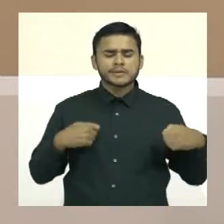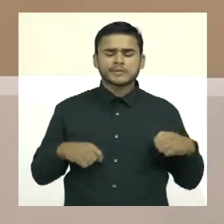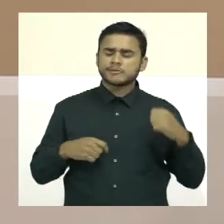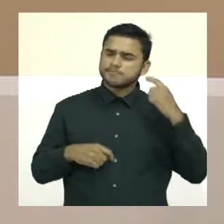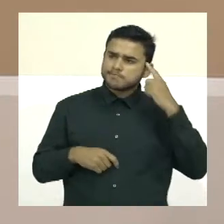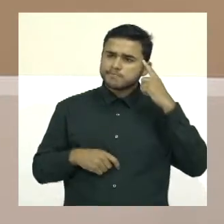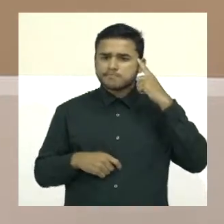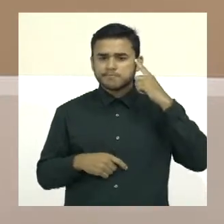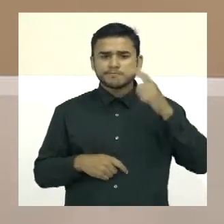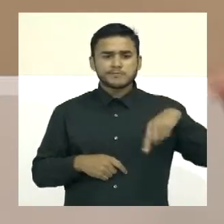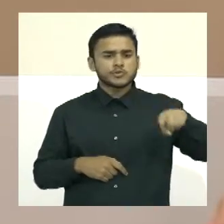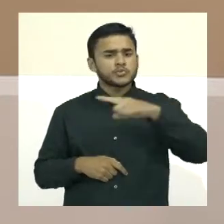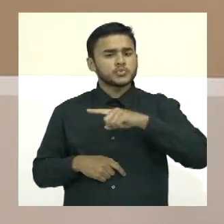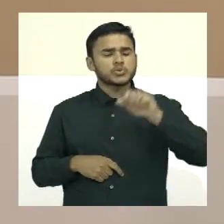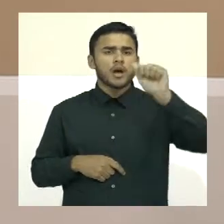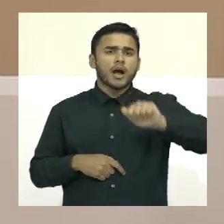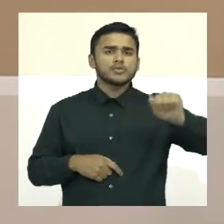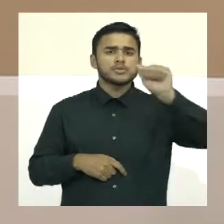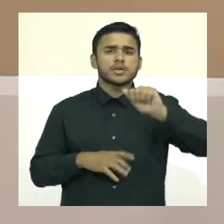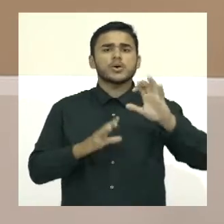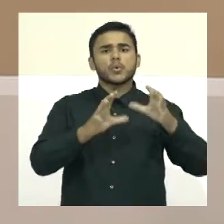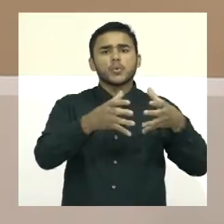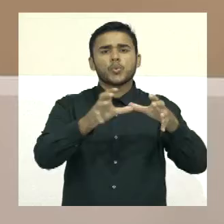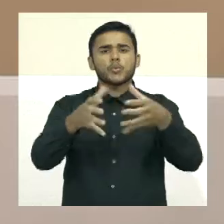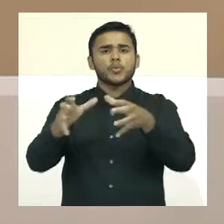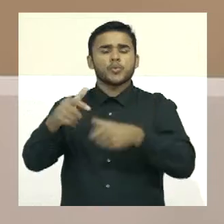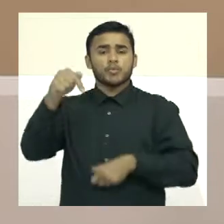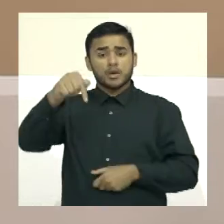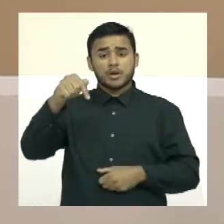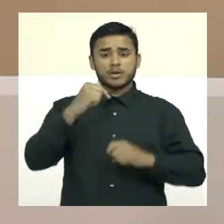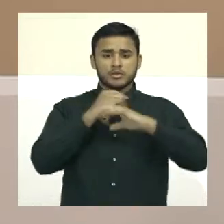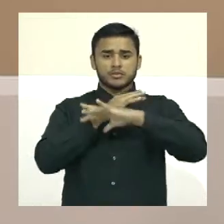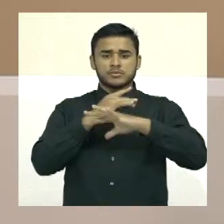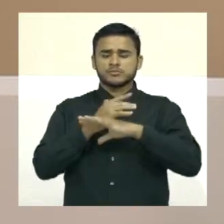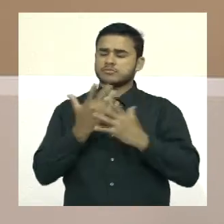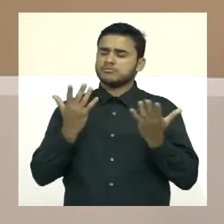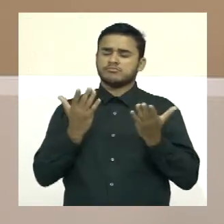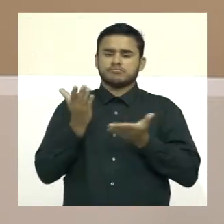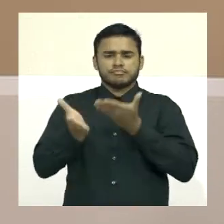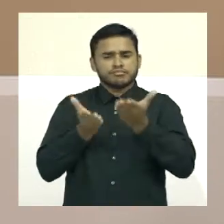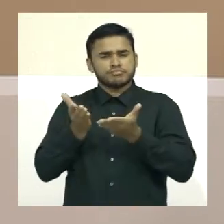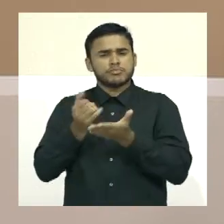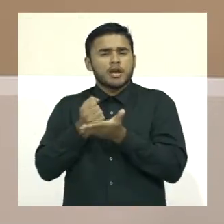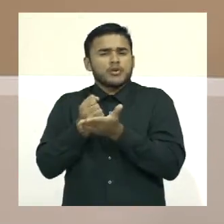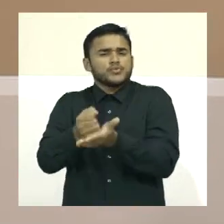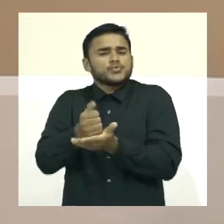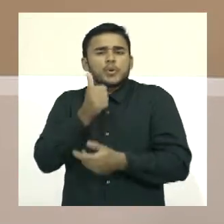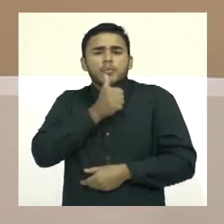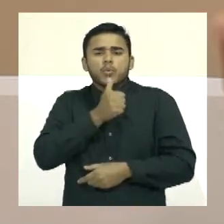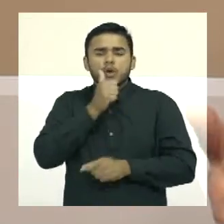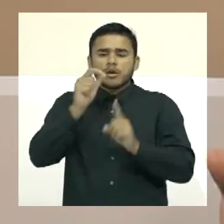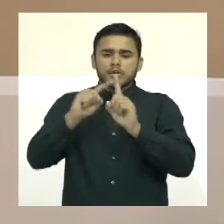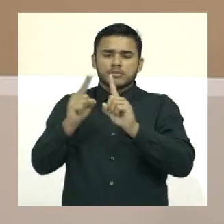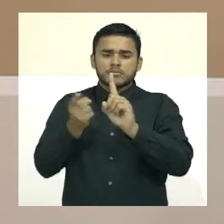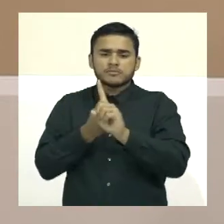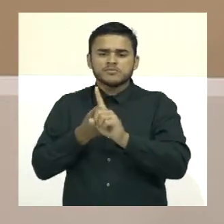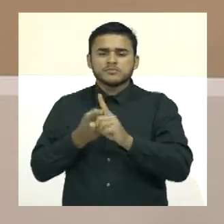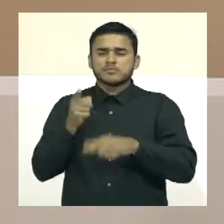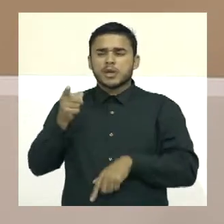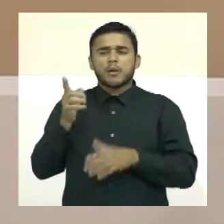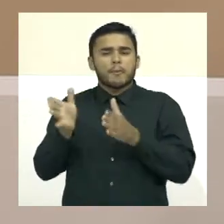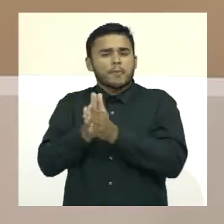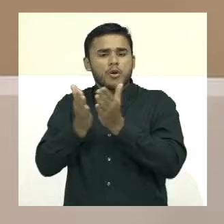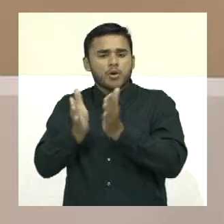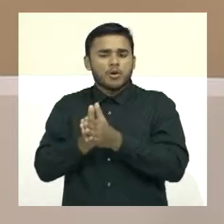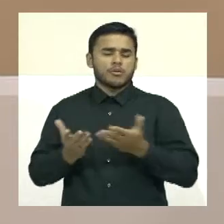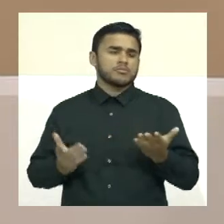da cidade que se dedicam a amparar mulheres grávidas em situações